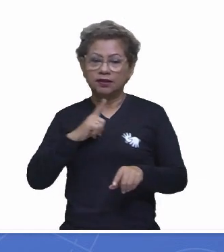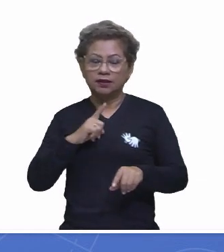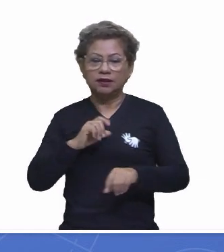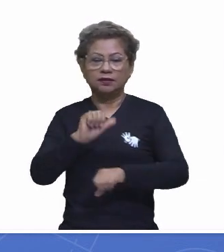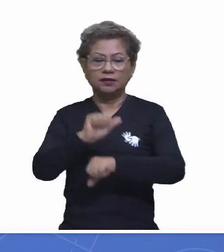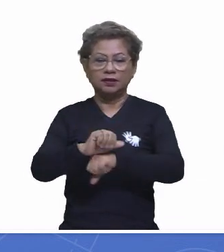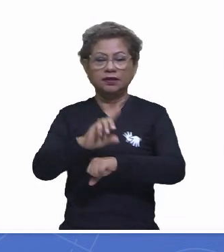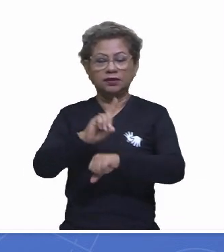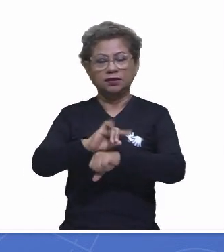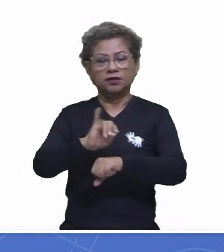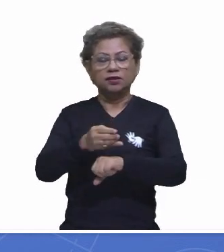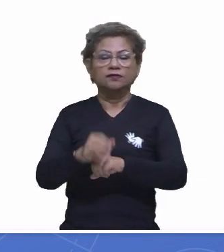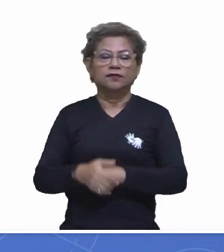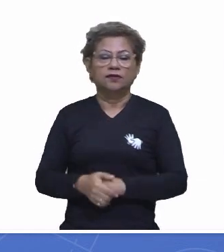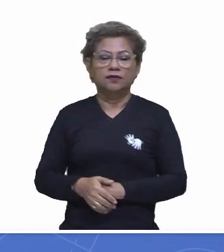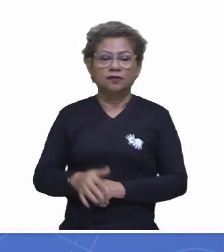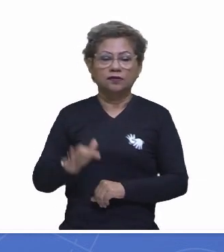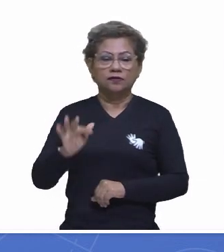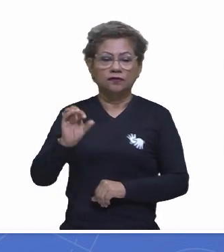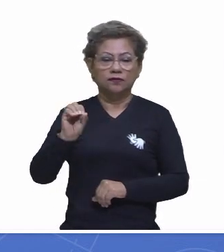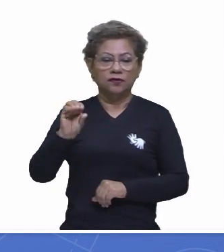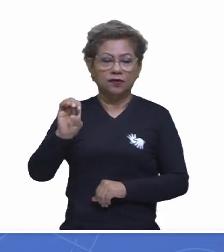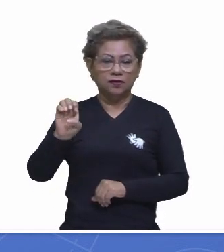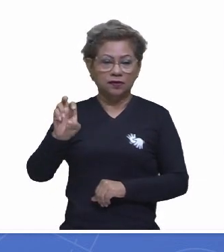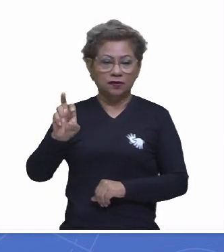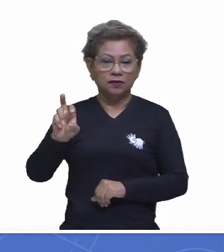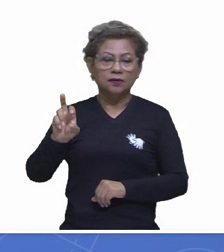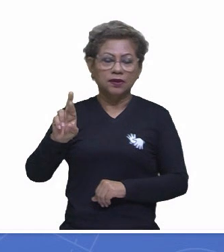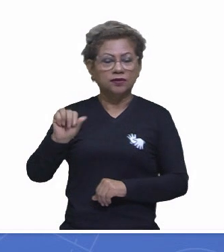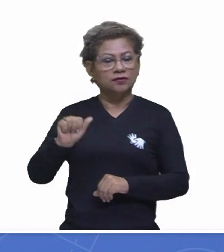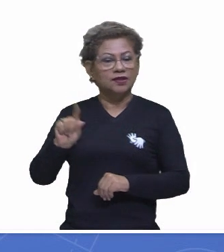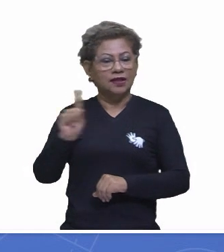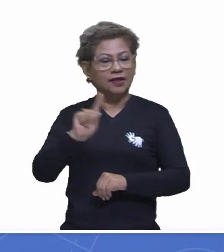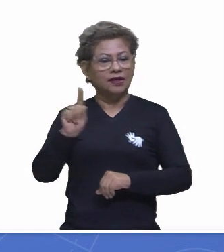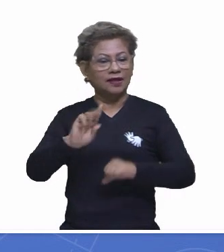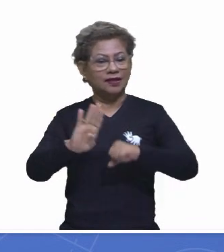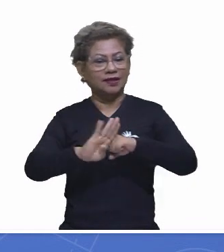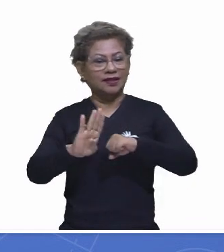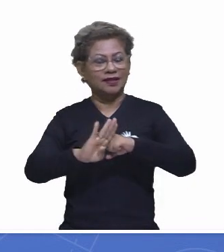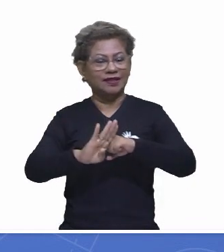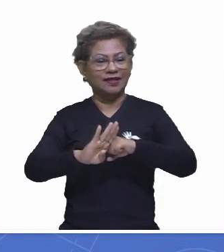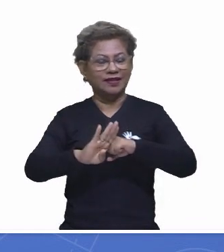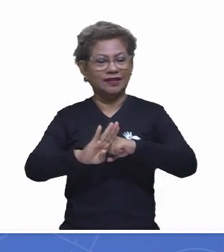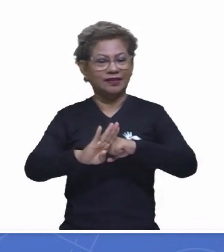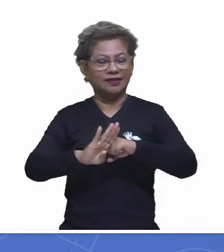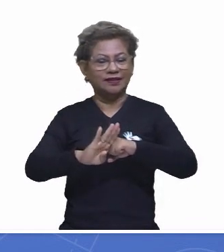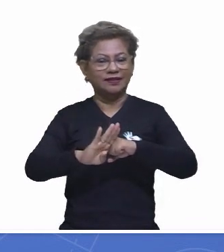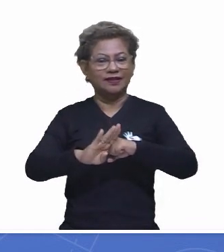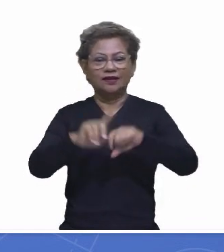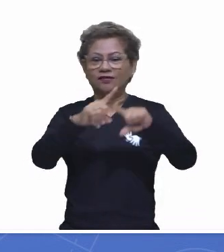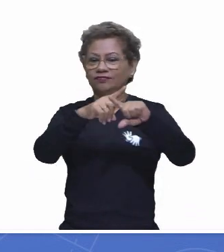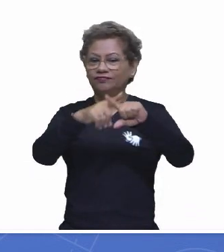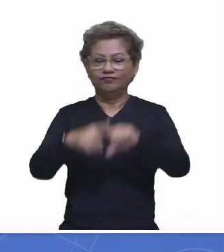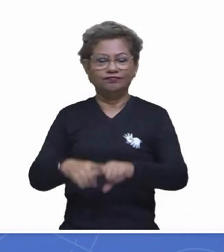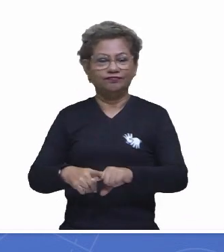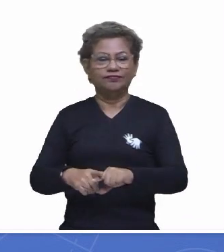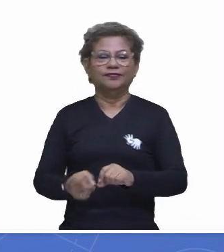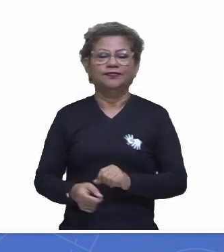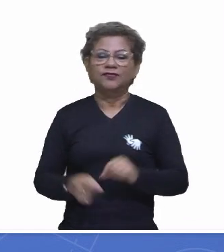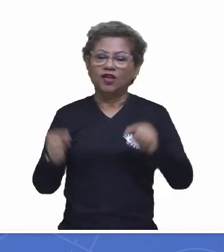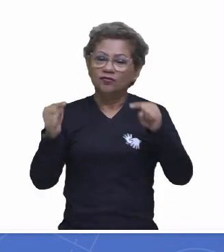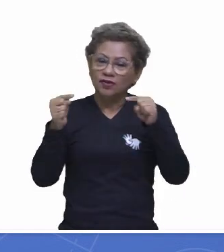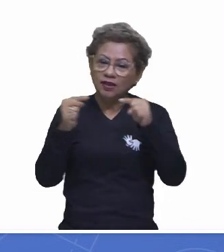palavra forest é um substantivo, então ele não é um adjetivo, portanto a letra B está, né, não